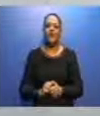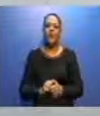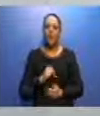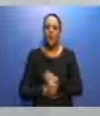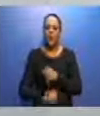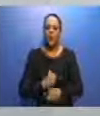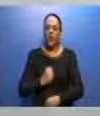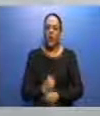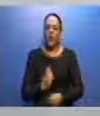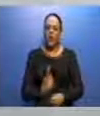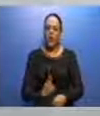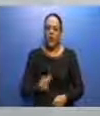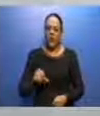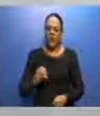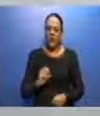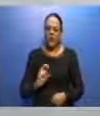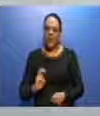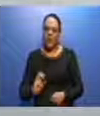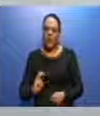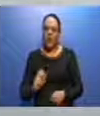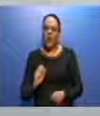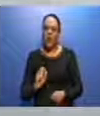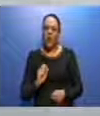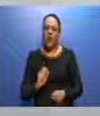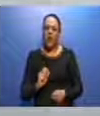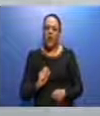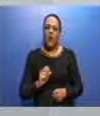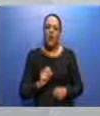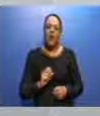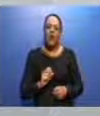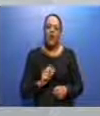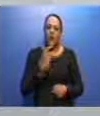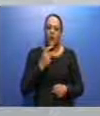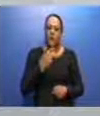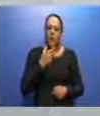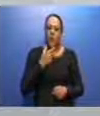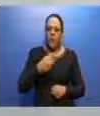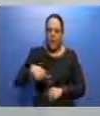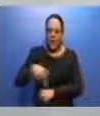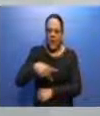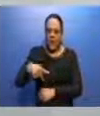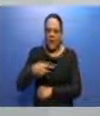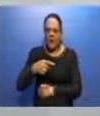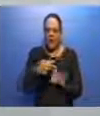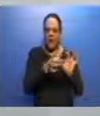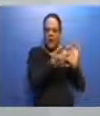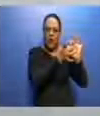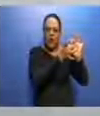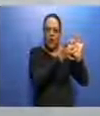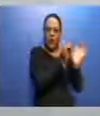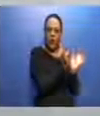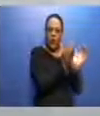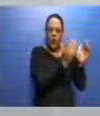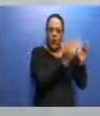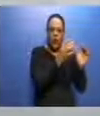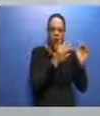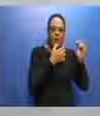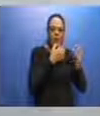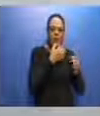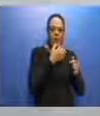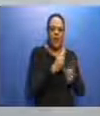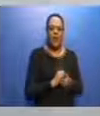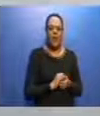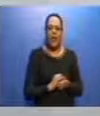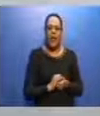temos a marca aí né o reino unido e tornou o primeiro país um mais e na cidade o que no